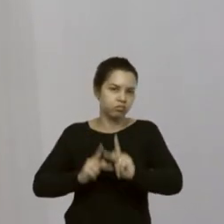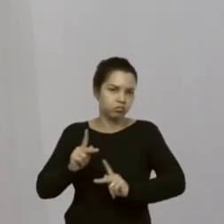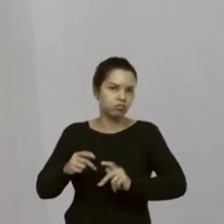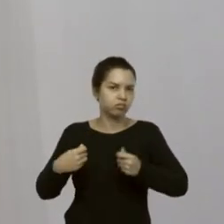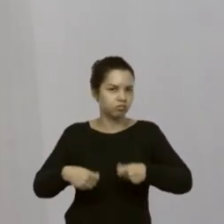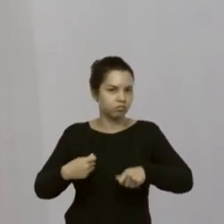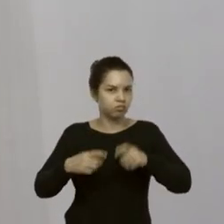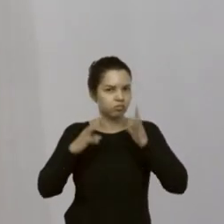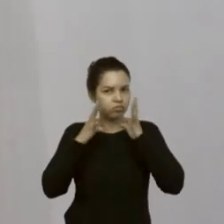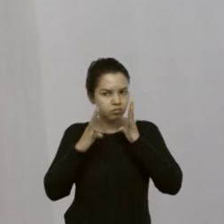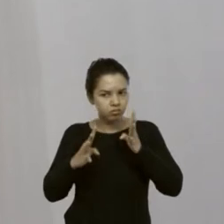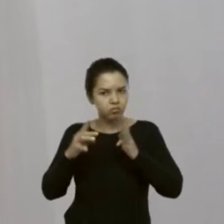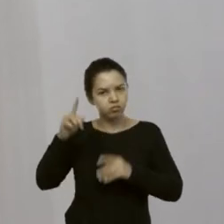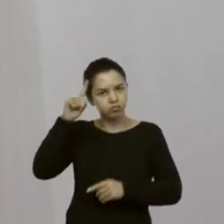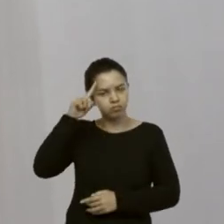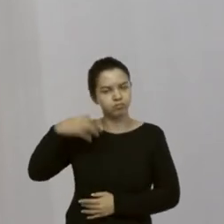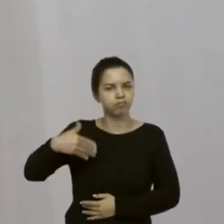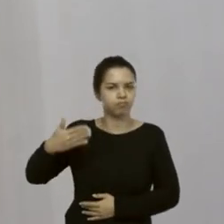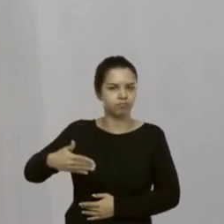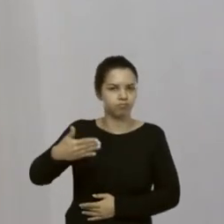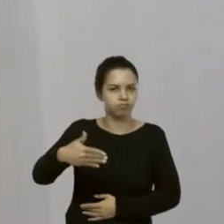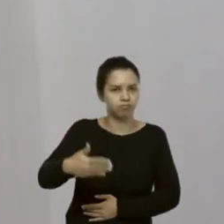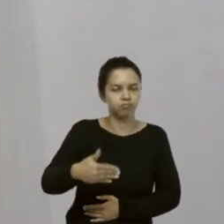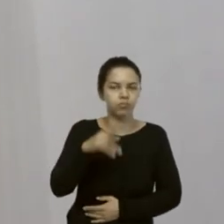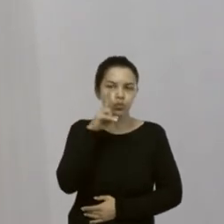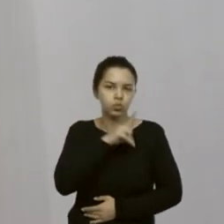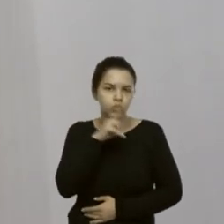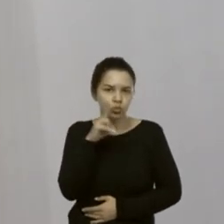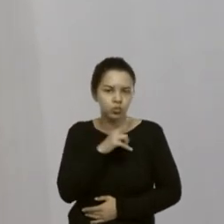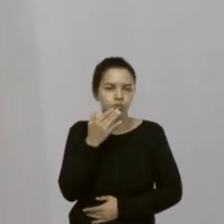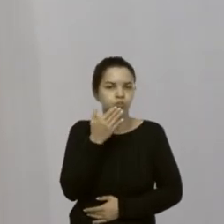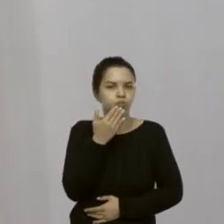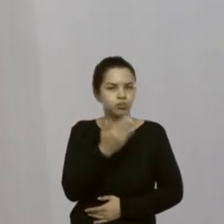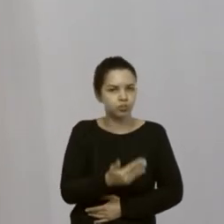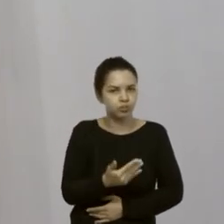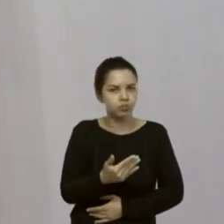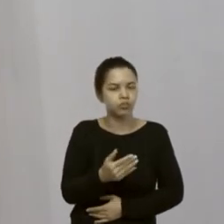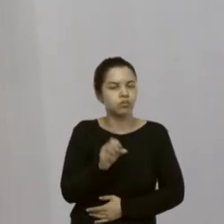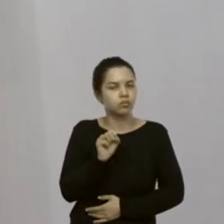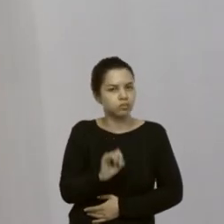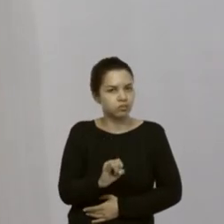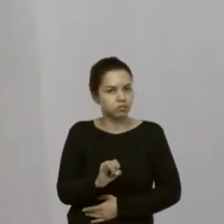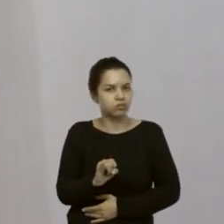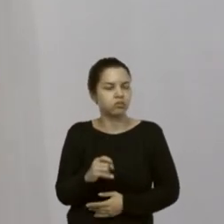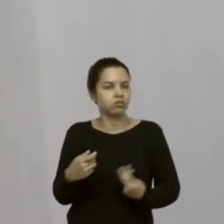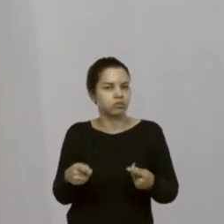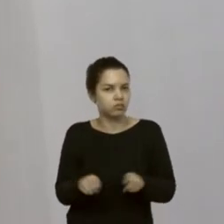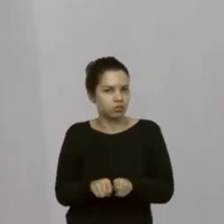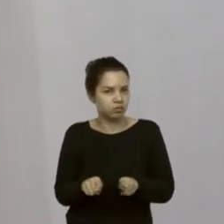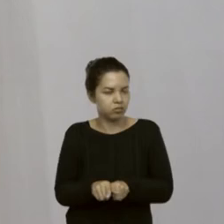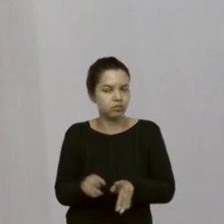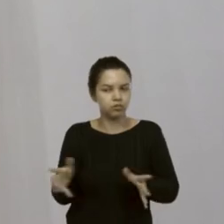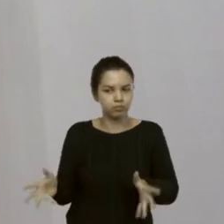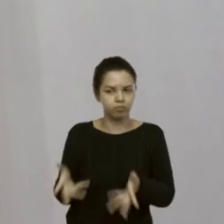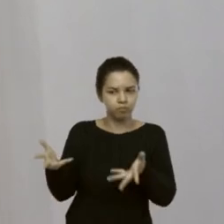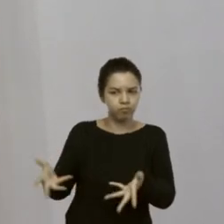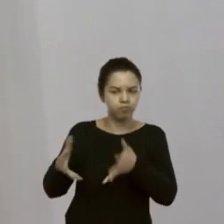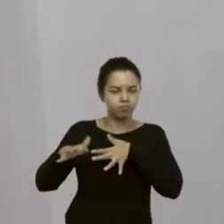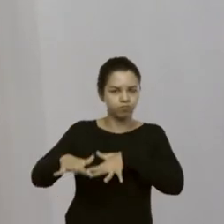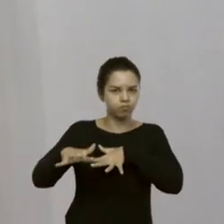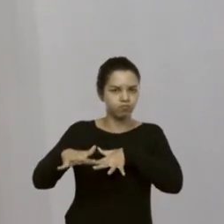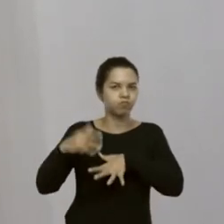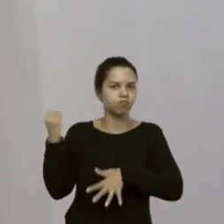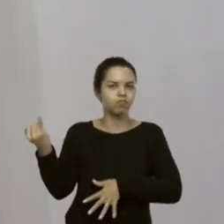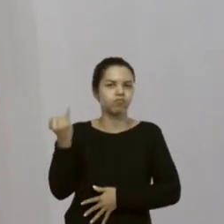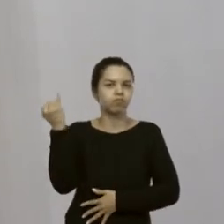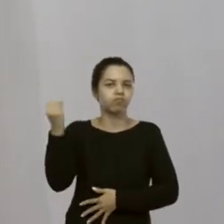no cotidiano, nas urgências e clamores e, se preciso for, promover a mobilização necessária.